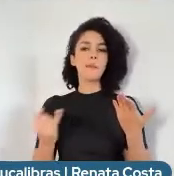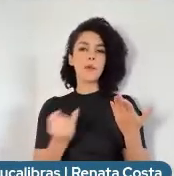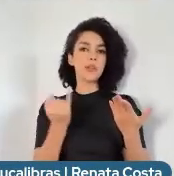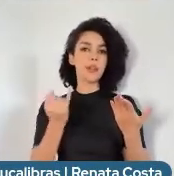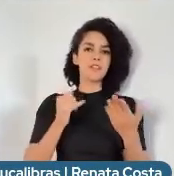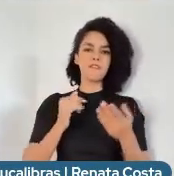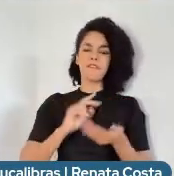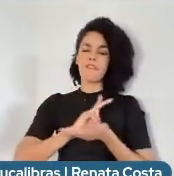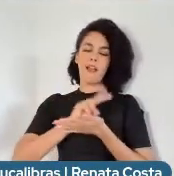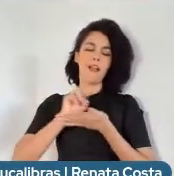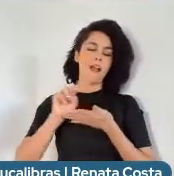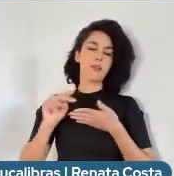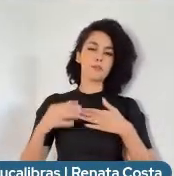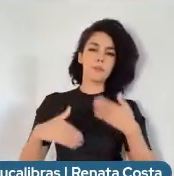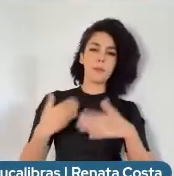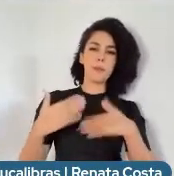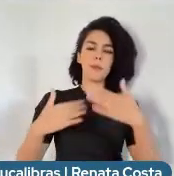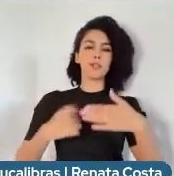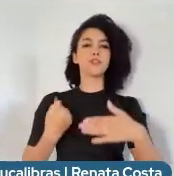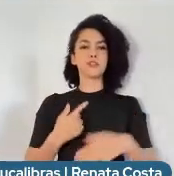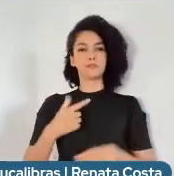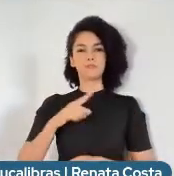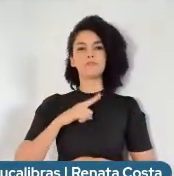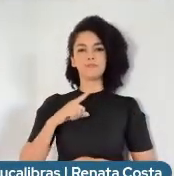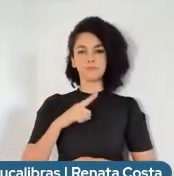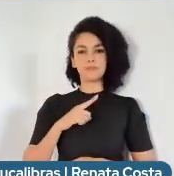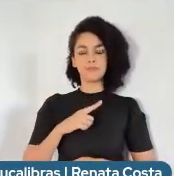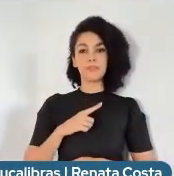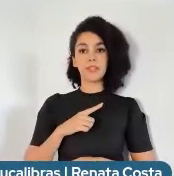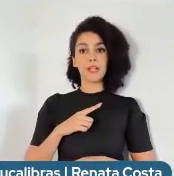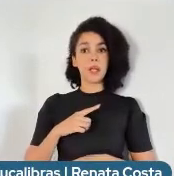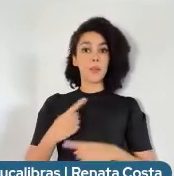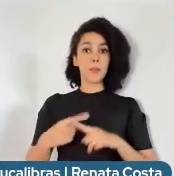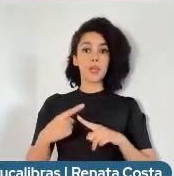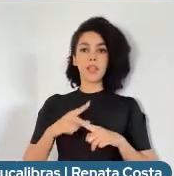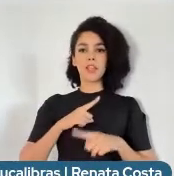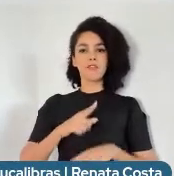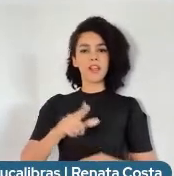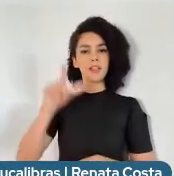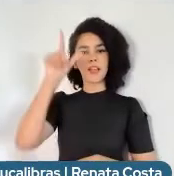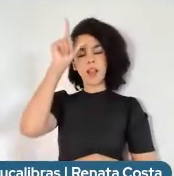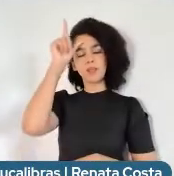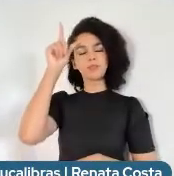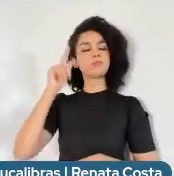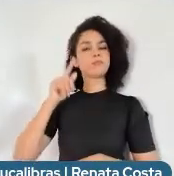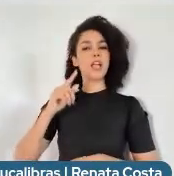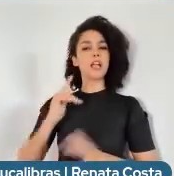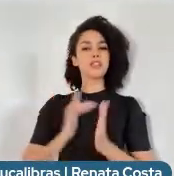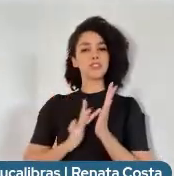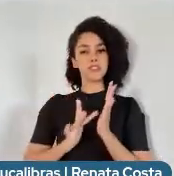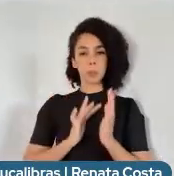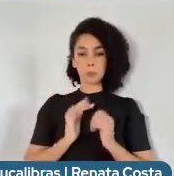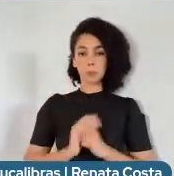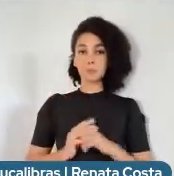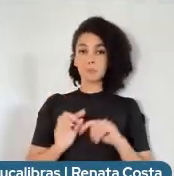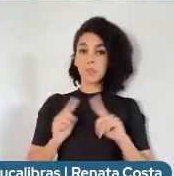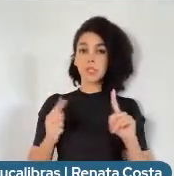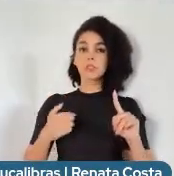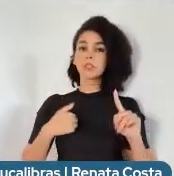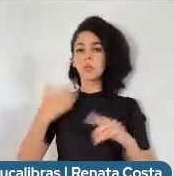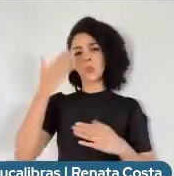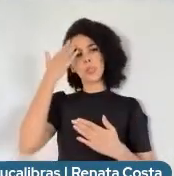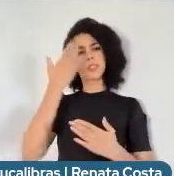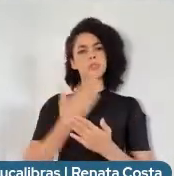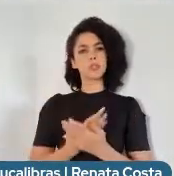vários importantes avanços que nós tivemos nessa pauta graças à liderança da Frente Digital. Mas eu acredito, Sérgio, e eu